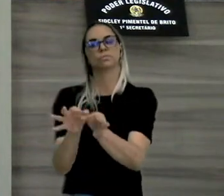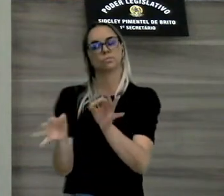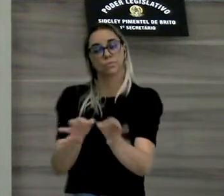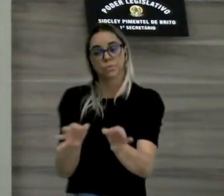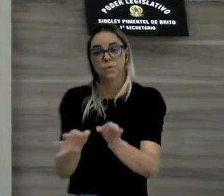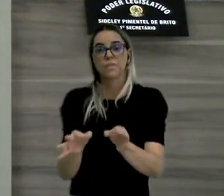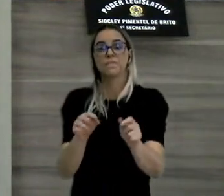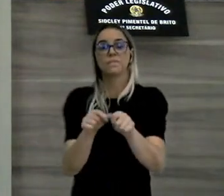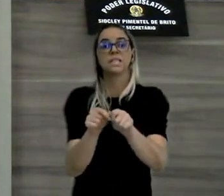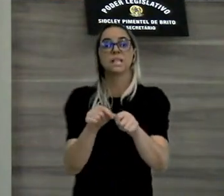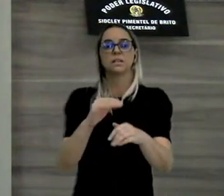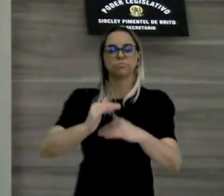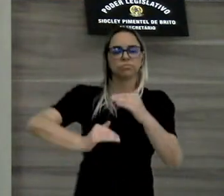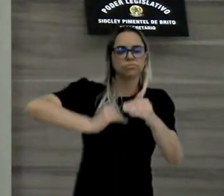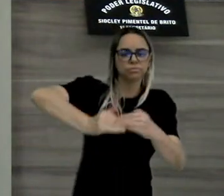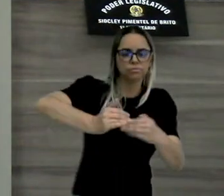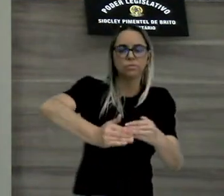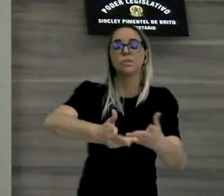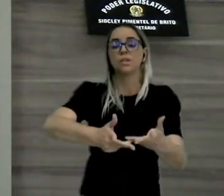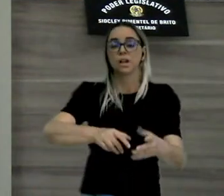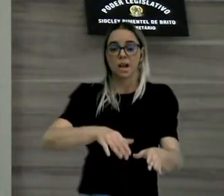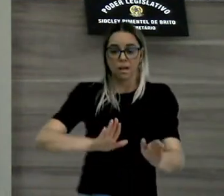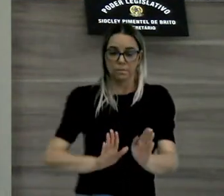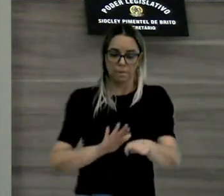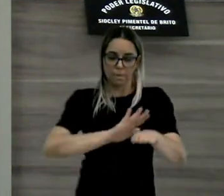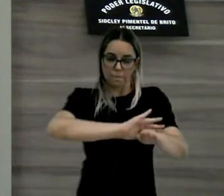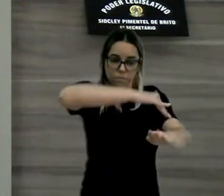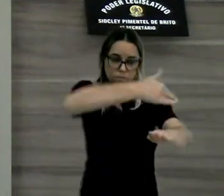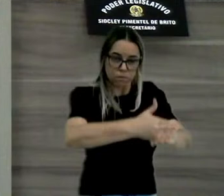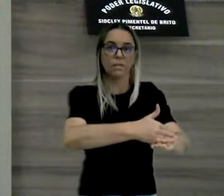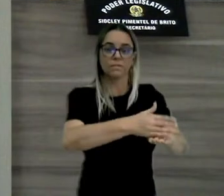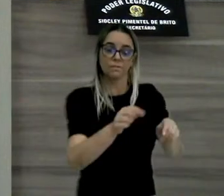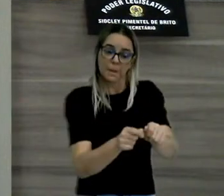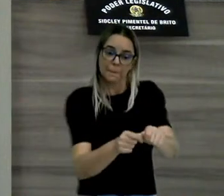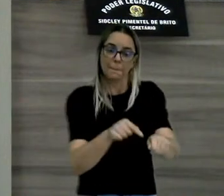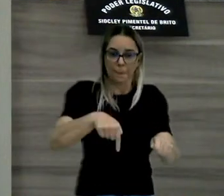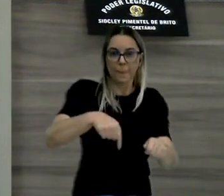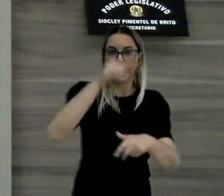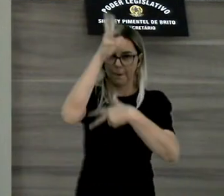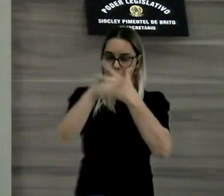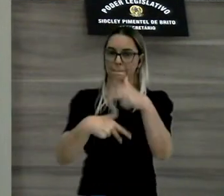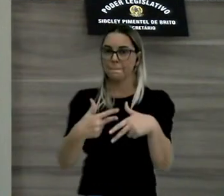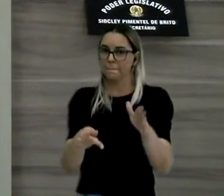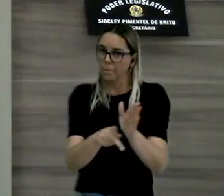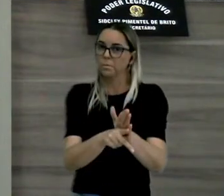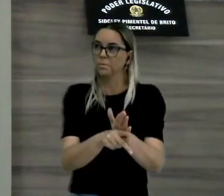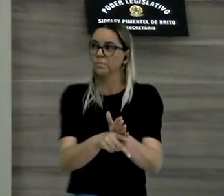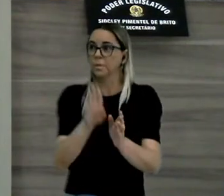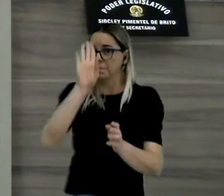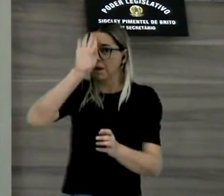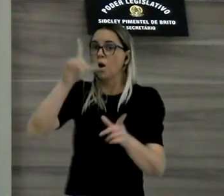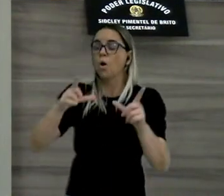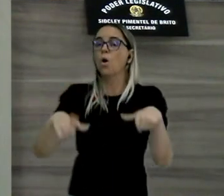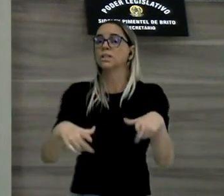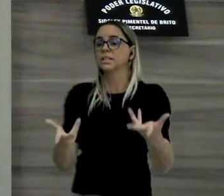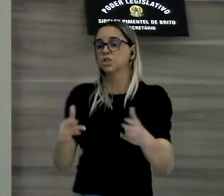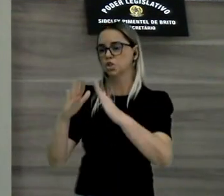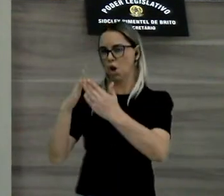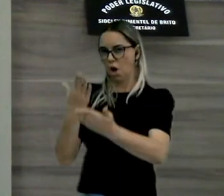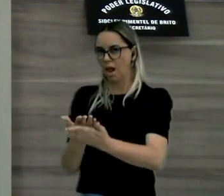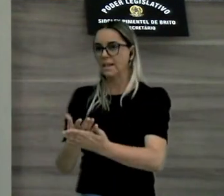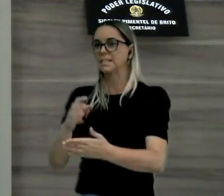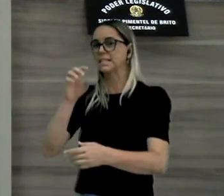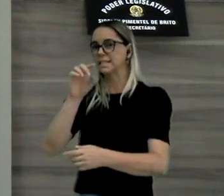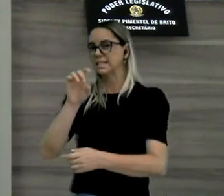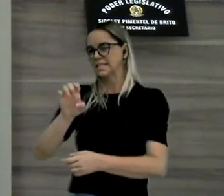proceda com a construção de uma lombada na pe13 perío urbano do somento Una precisamente ao lado das escolas renado Magalhães e herem